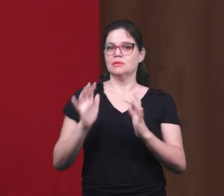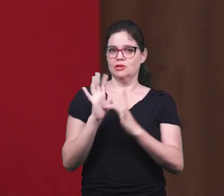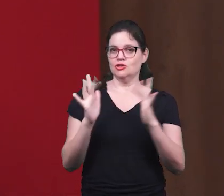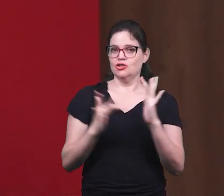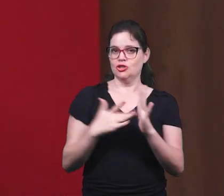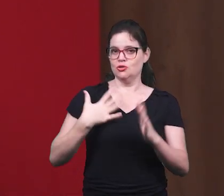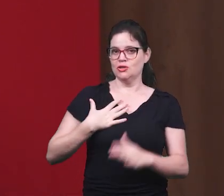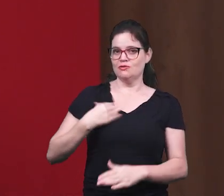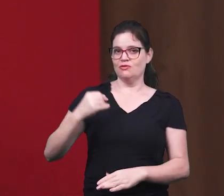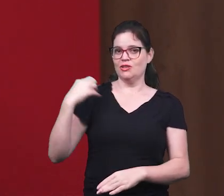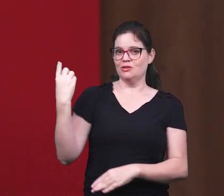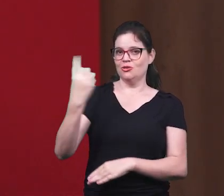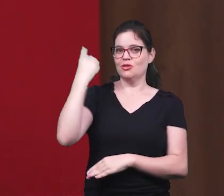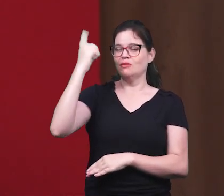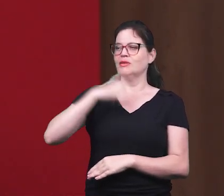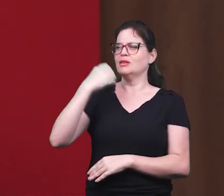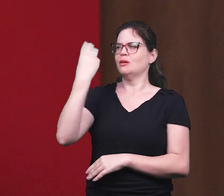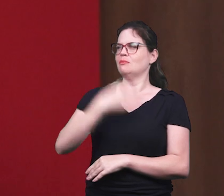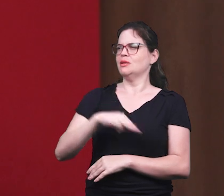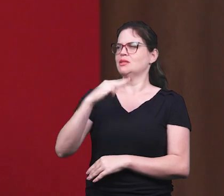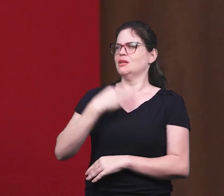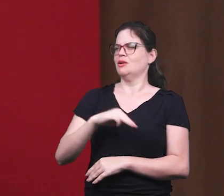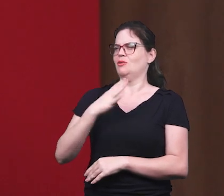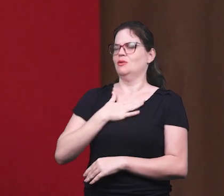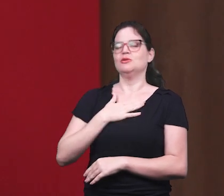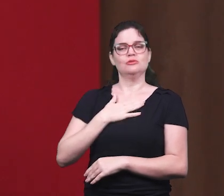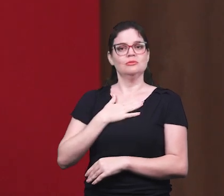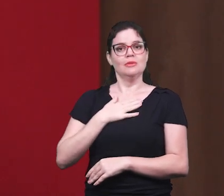Jesus, filho de Davi, tem misericórdia de mim, né?